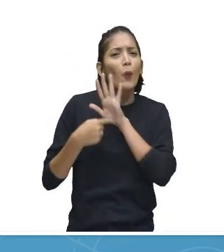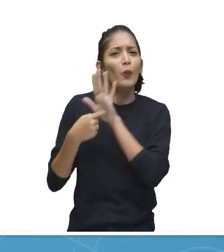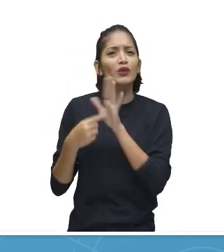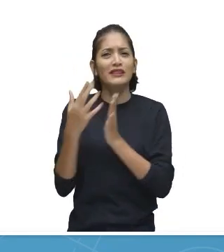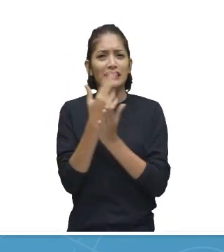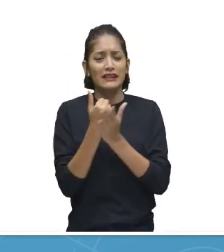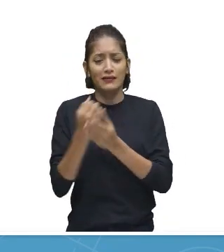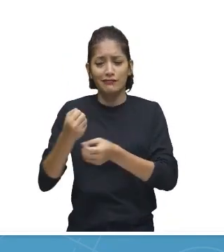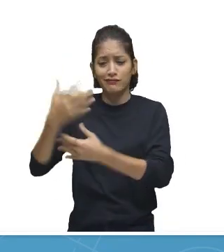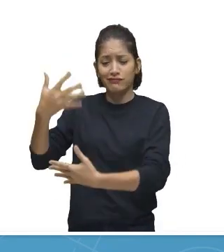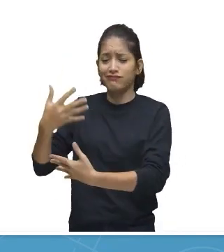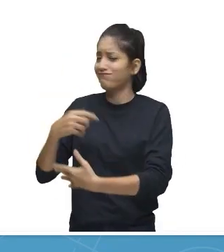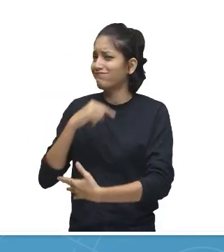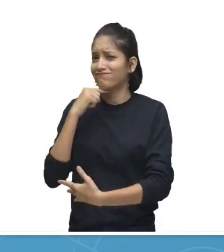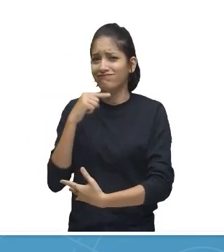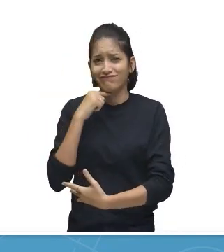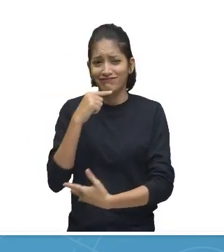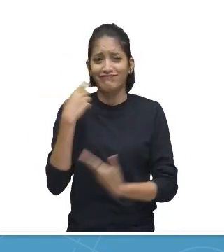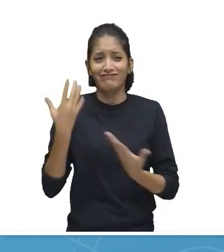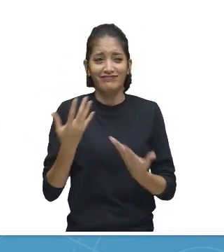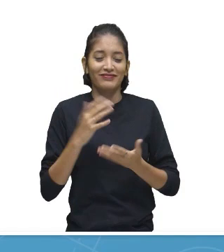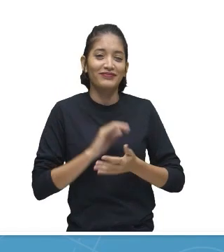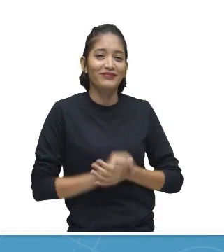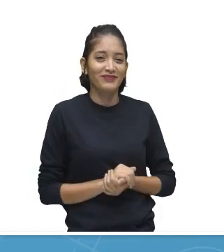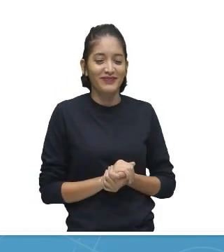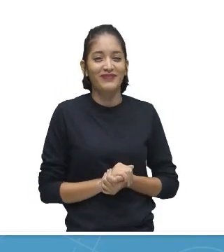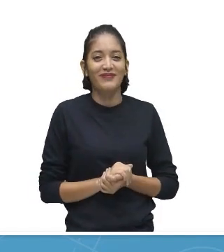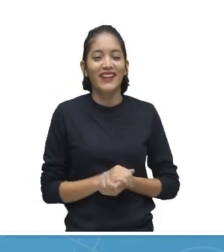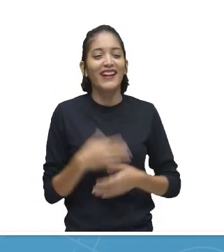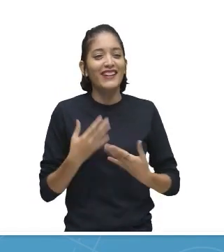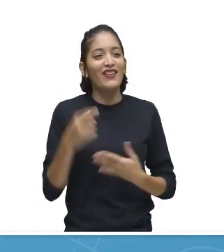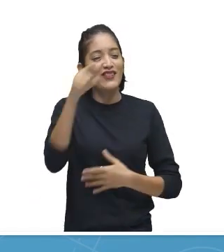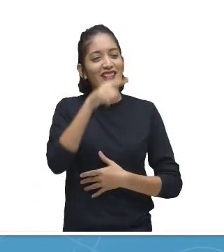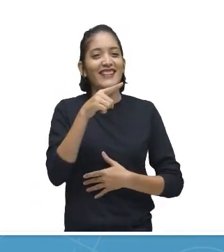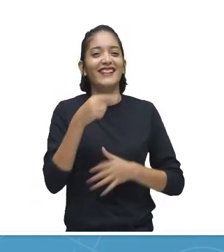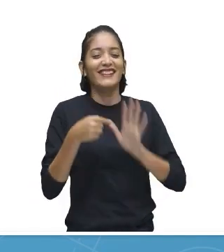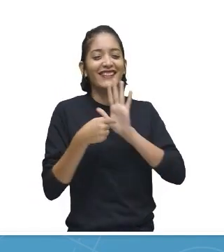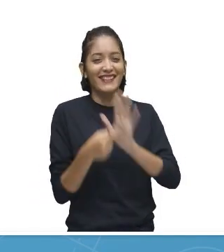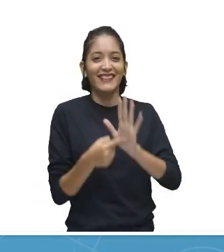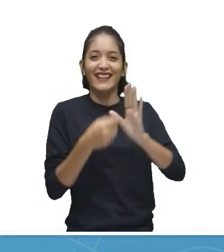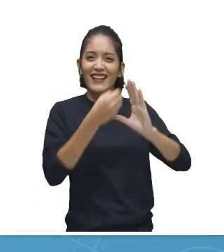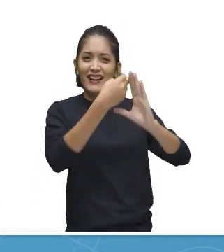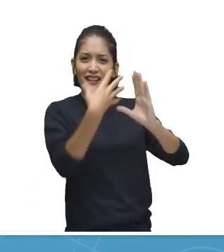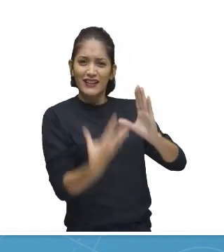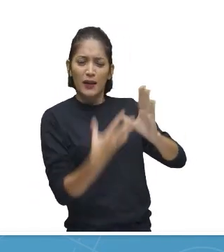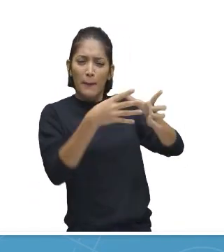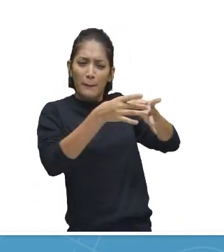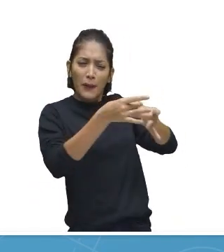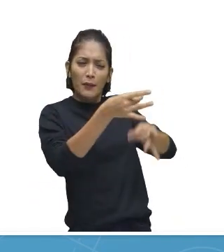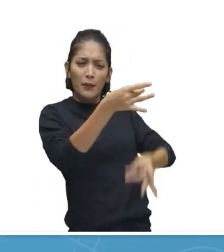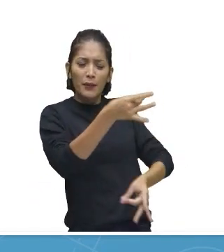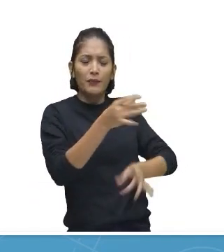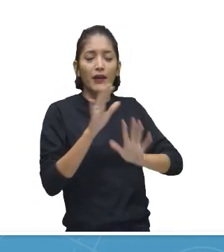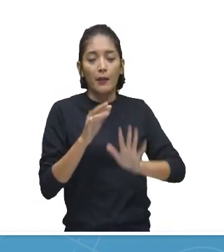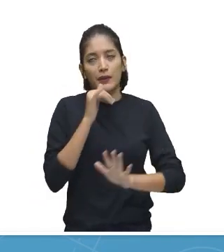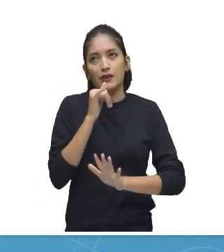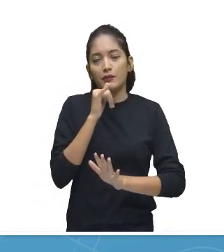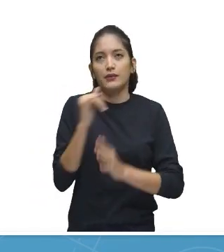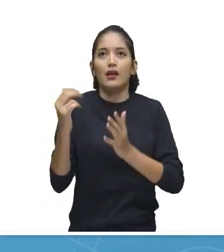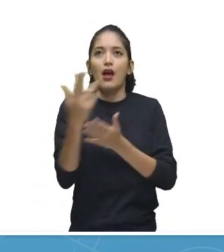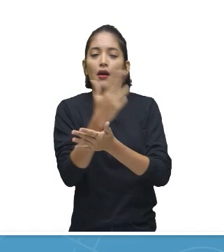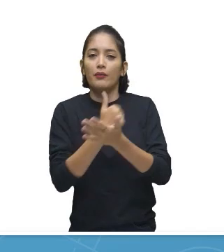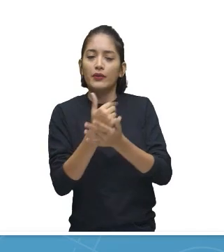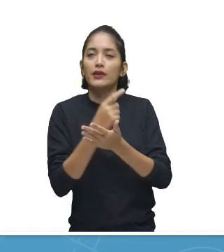chat? Não dá, né? Eu sei que não dá, querido. Então, você vai descrever como seria esse desenho. Ah, professora, meu desenho